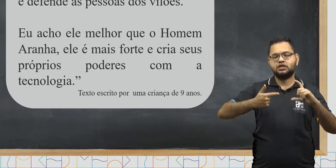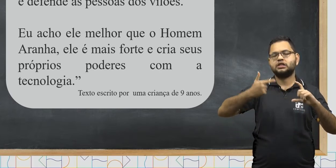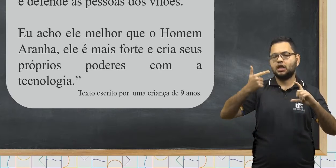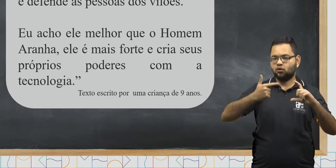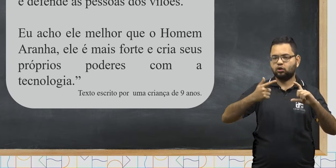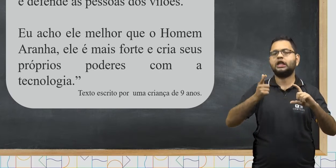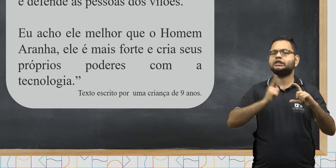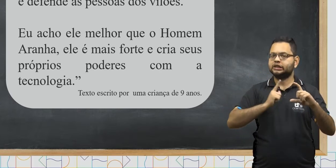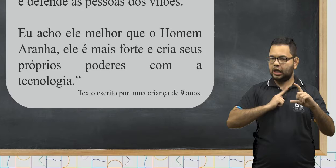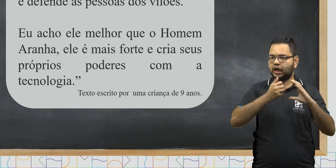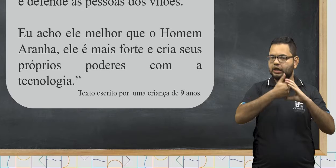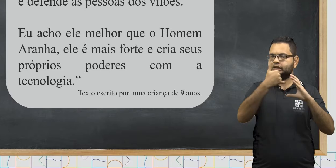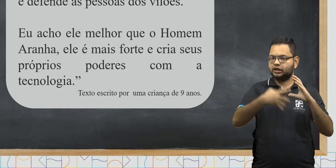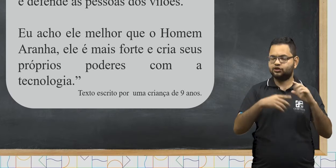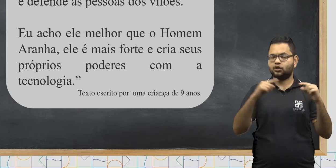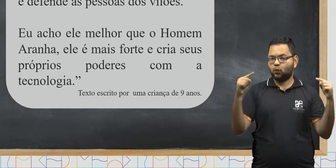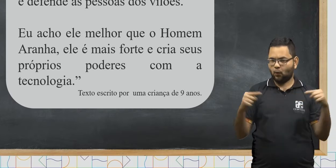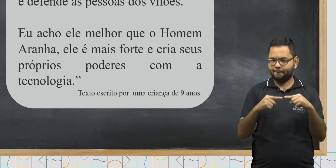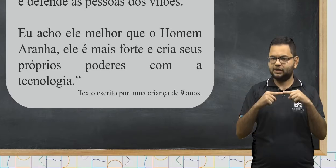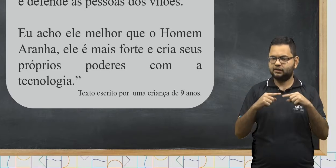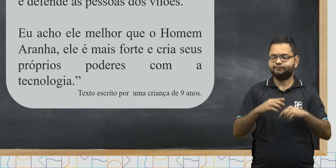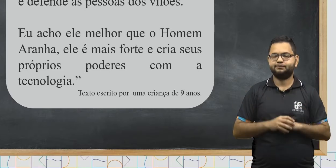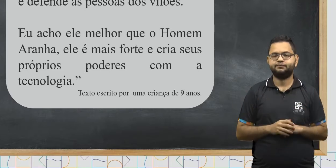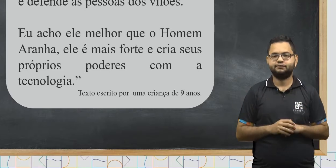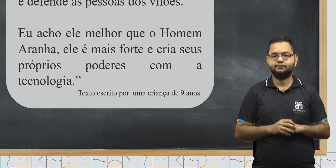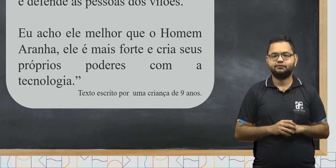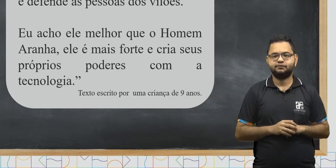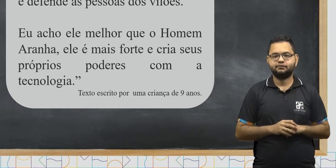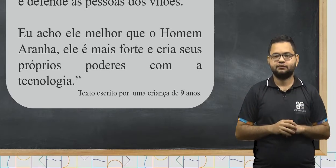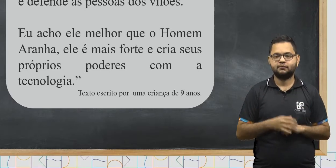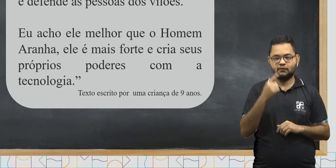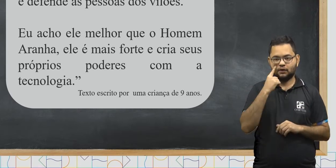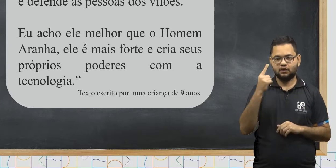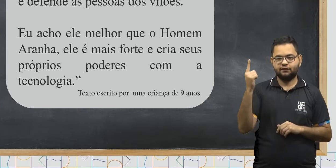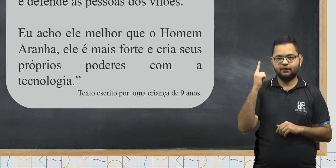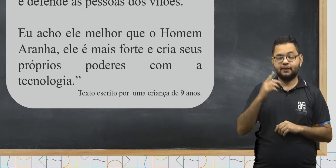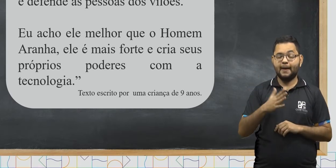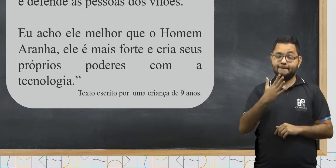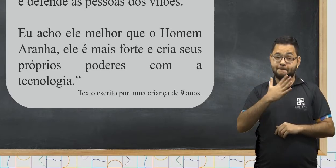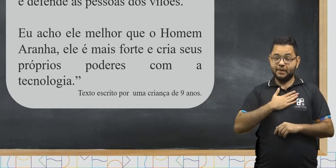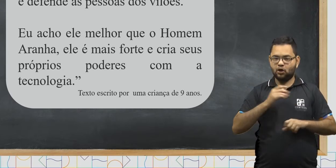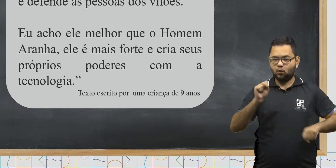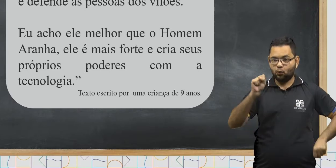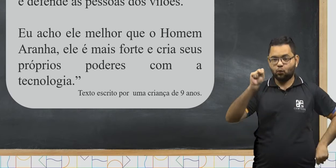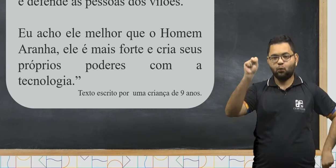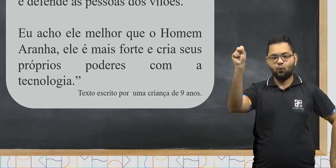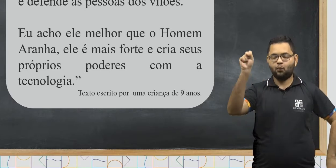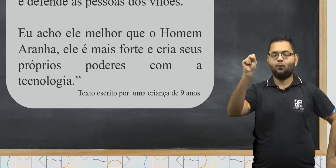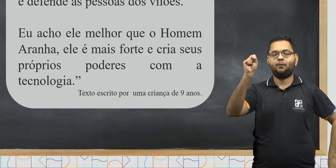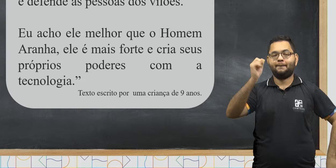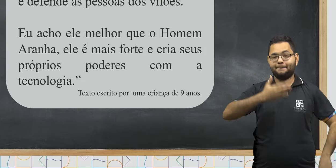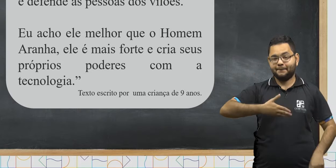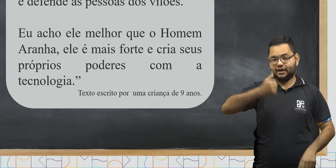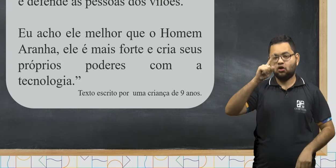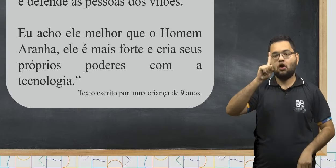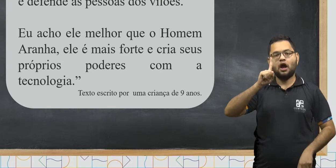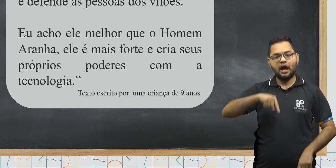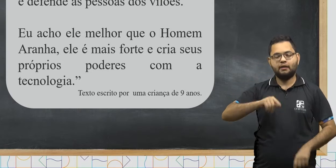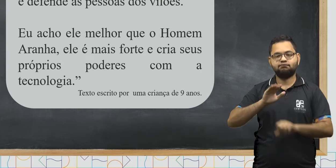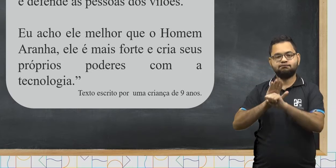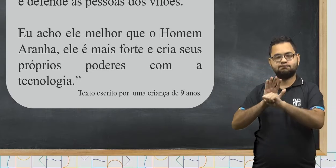no segundo parágrafo. Quando lemos meu super-herói favorito é o Homem de